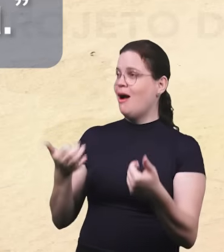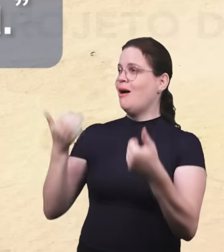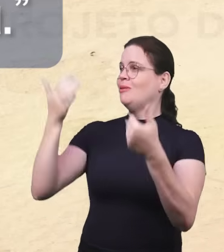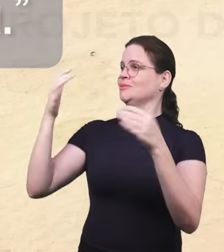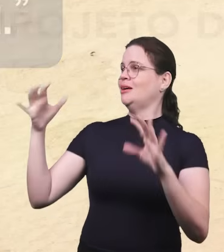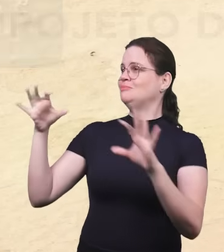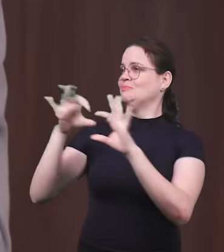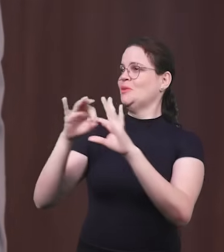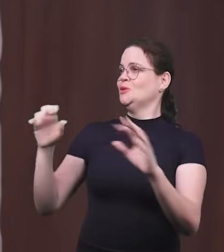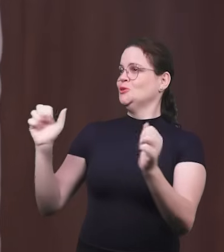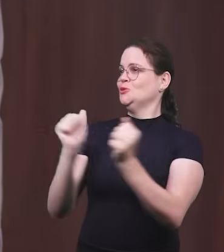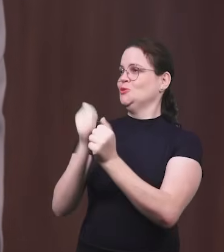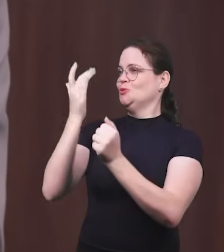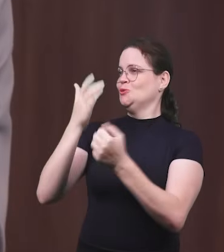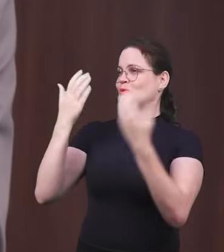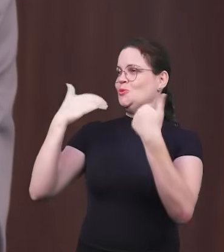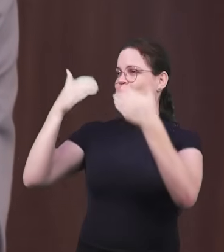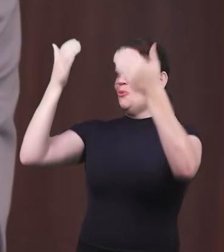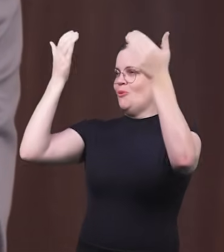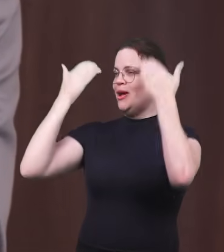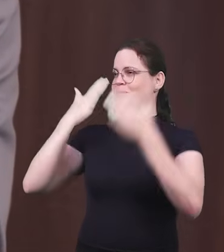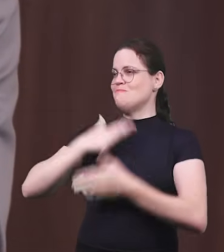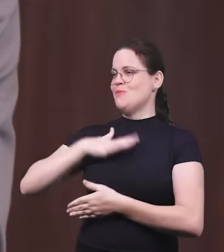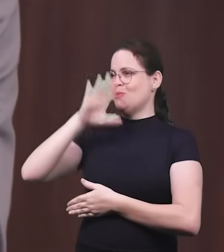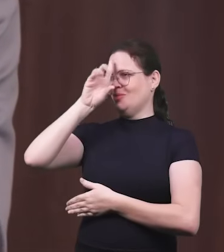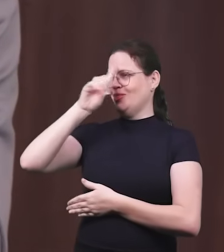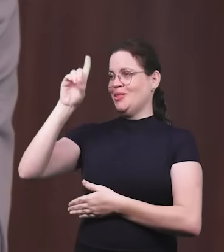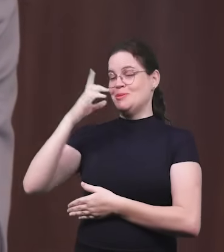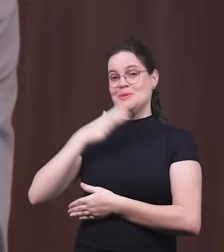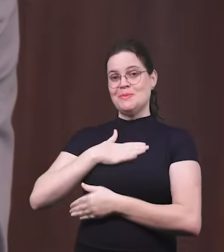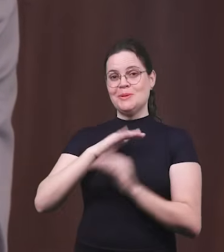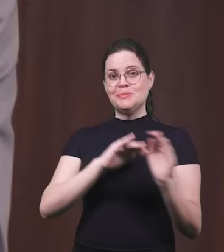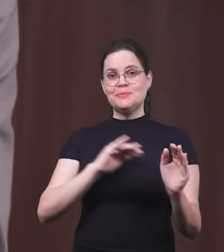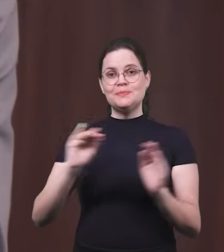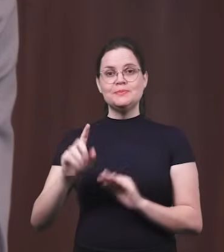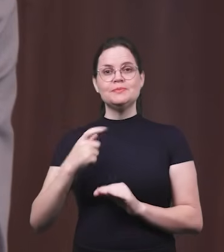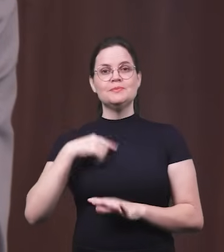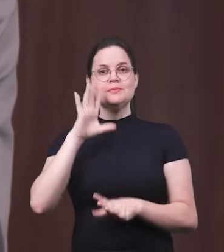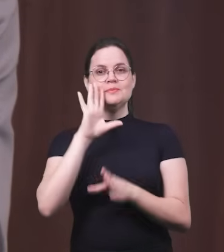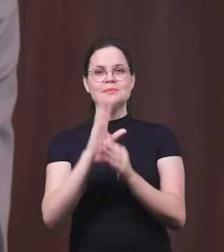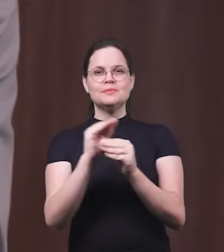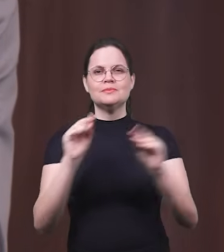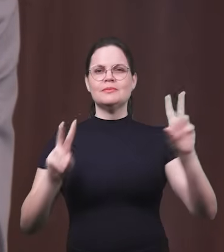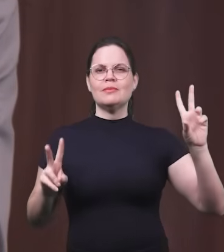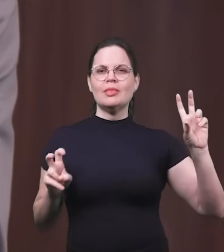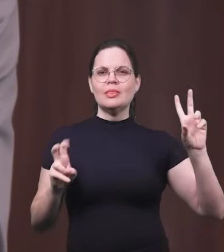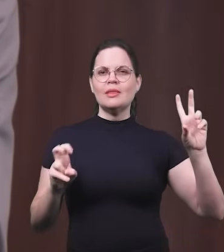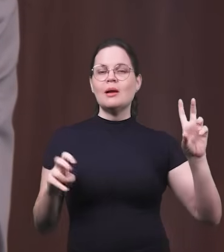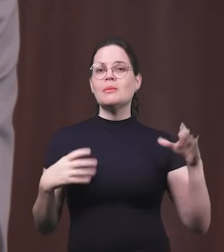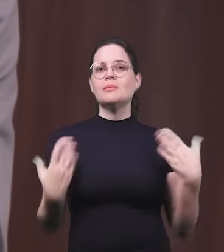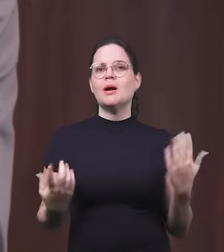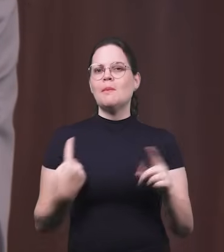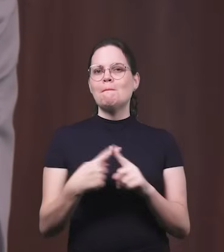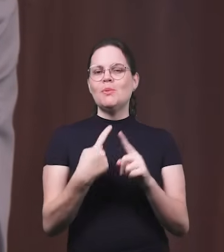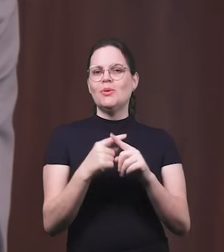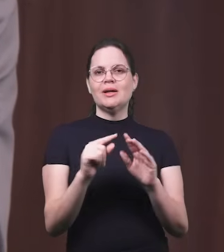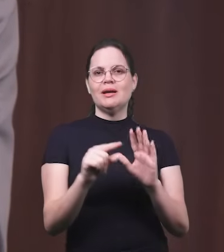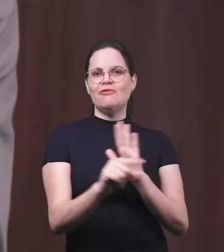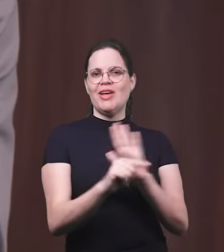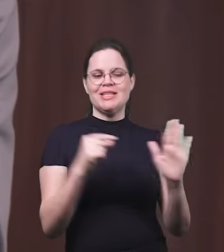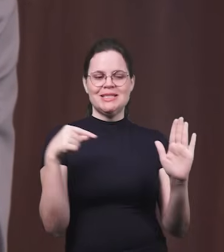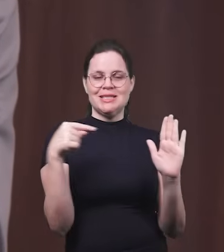meu. Nós poderíamos abrir o tema de hoje, primeiro mostrando a base, porque esse tema está inspirado